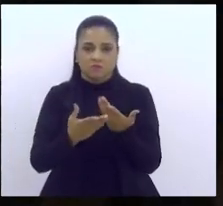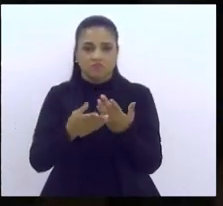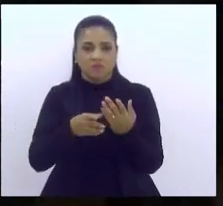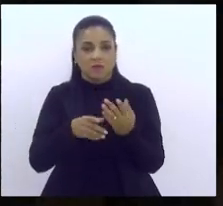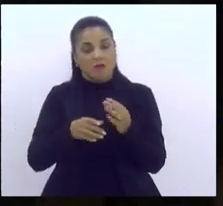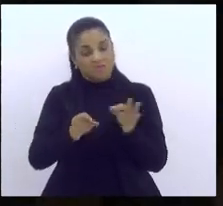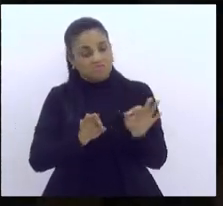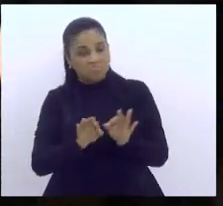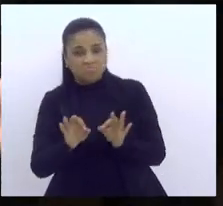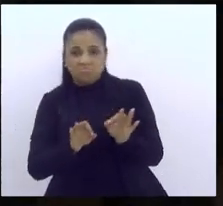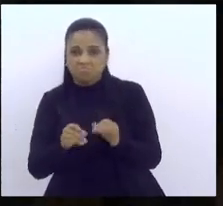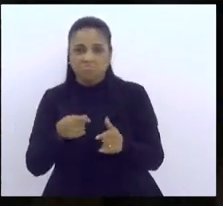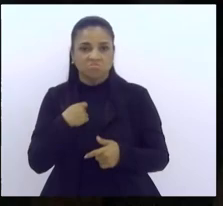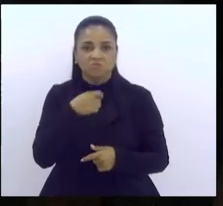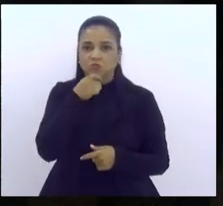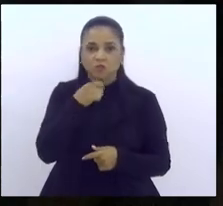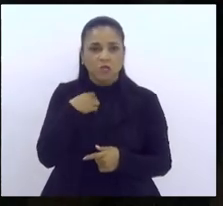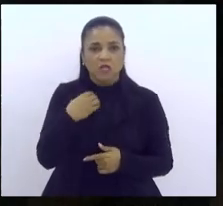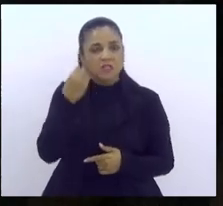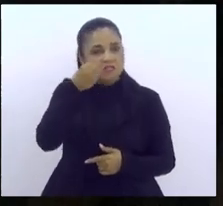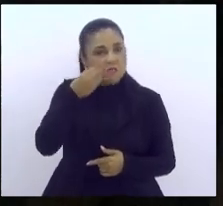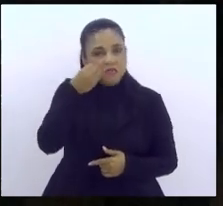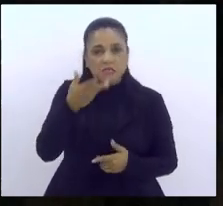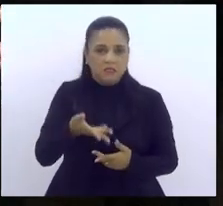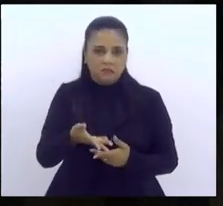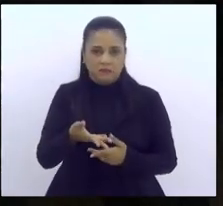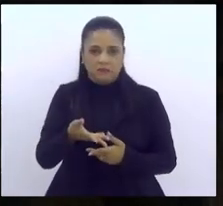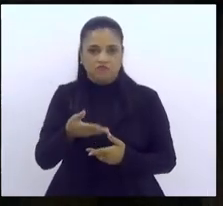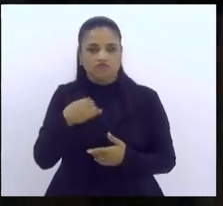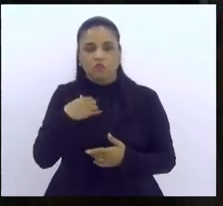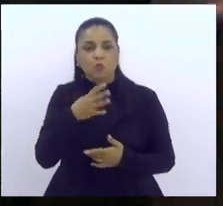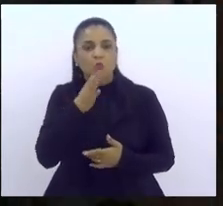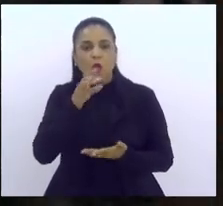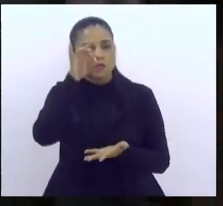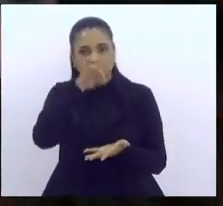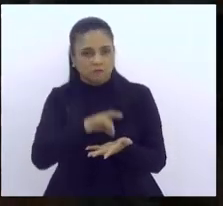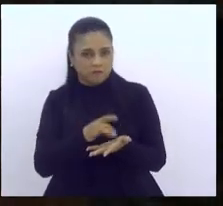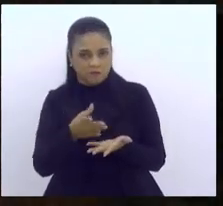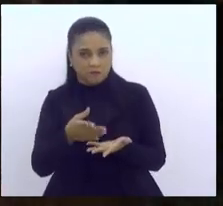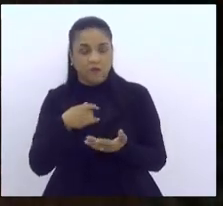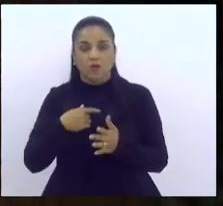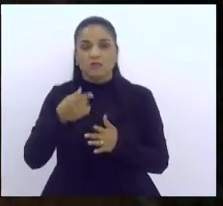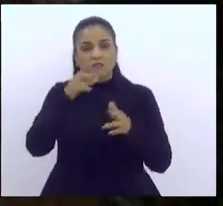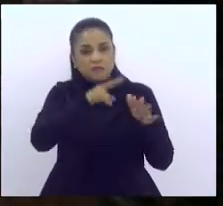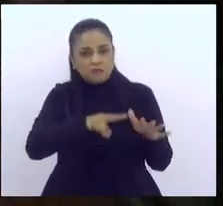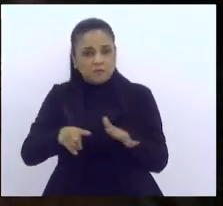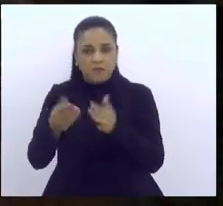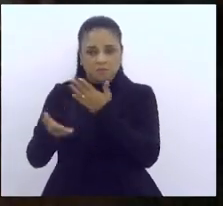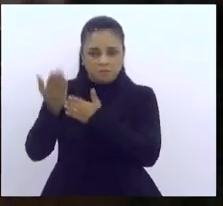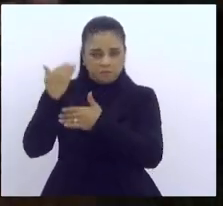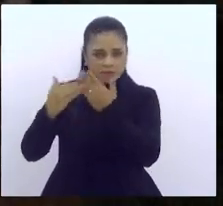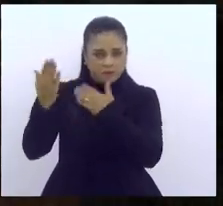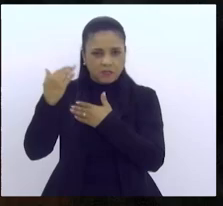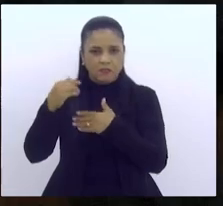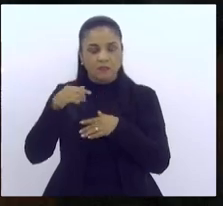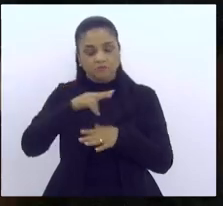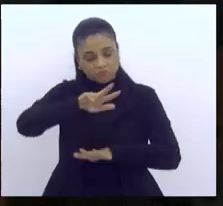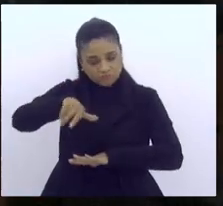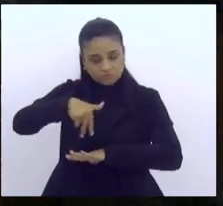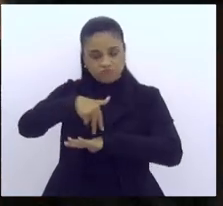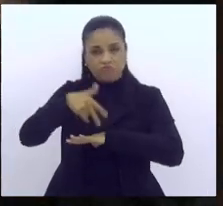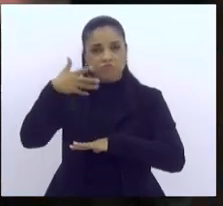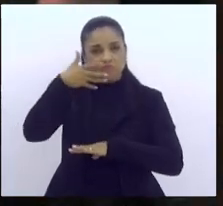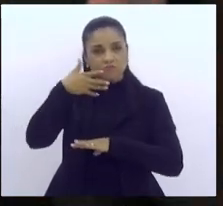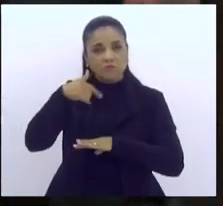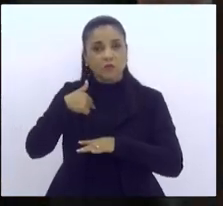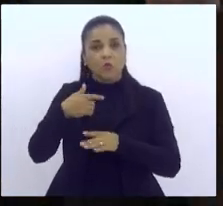preparo ou não conhece a realidade. Vou citar aqui um exemplo, semana retrasada, eu usei da tribuna aqui falando como é